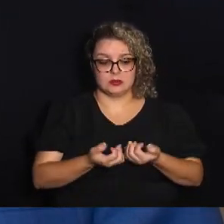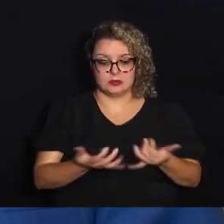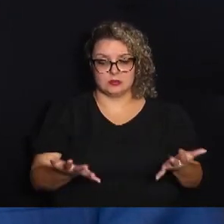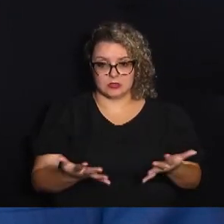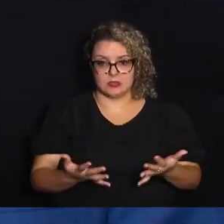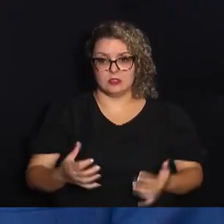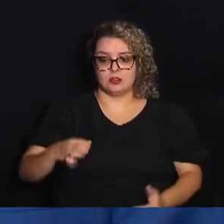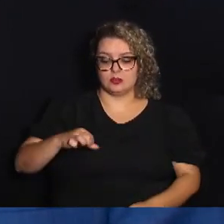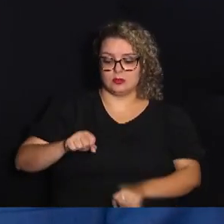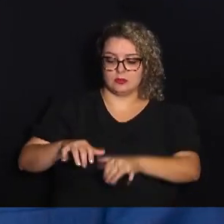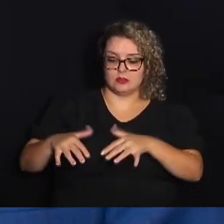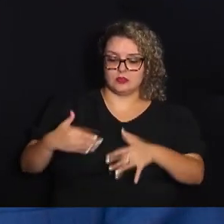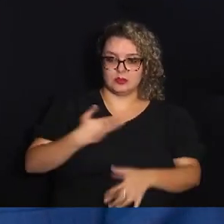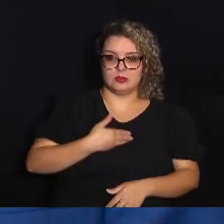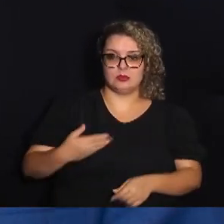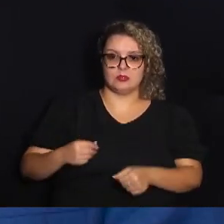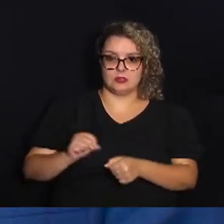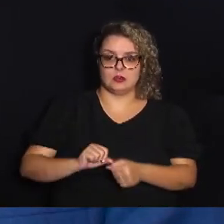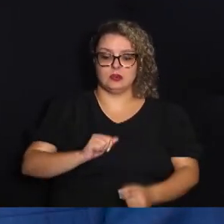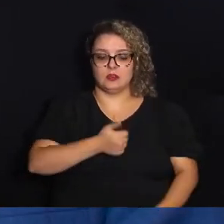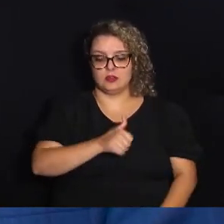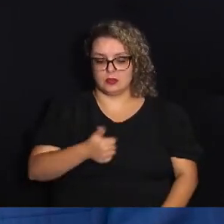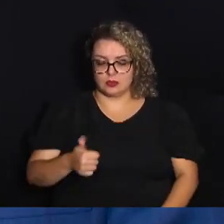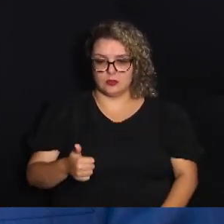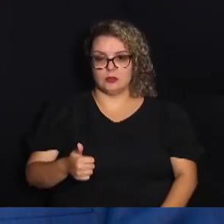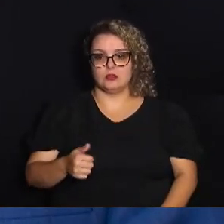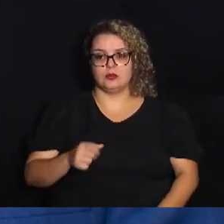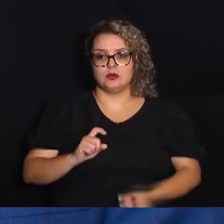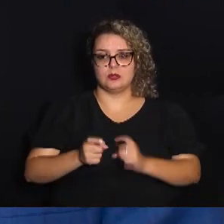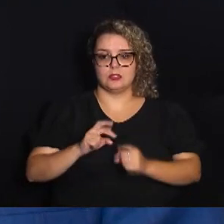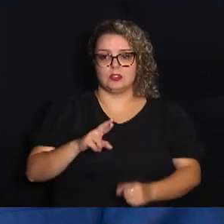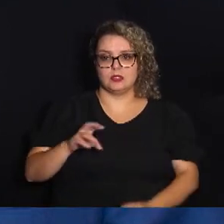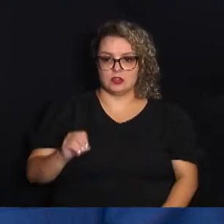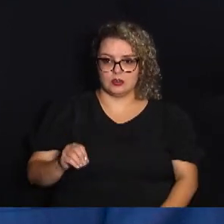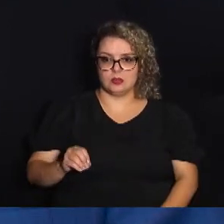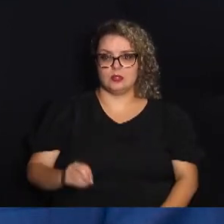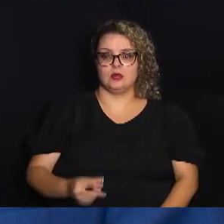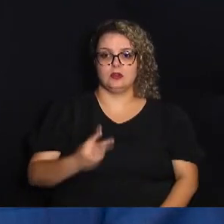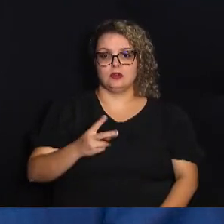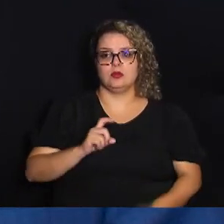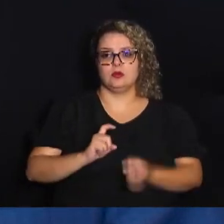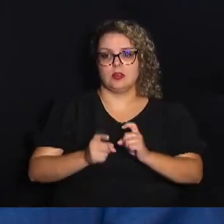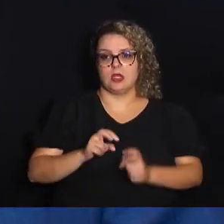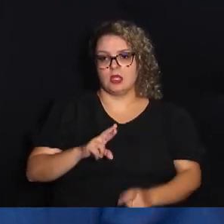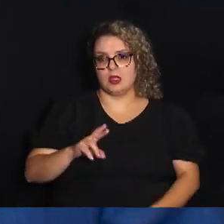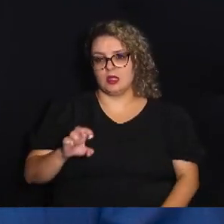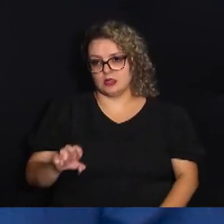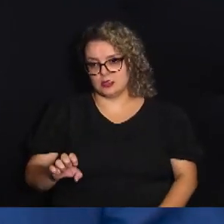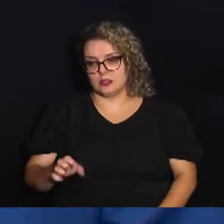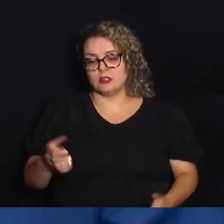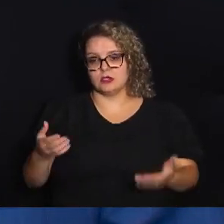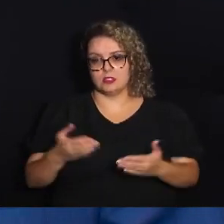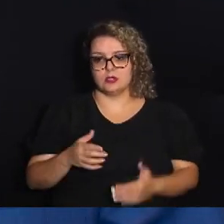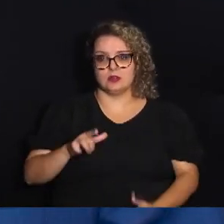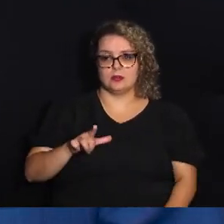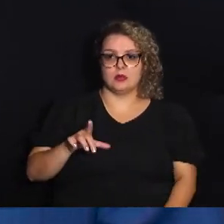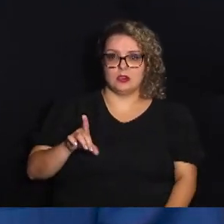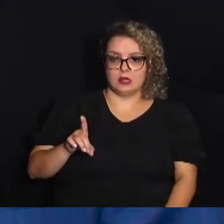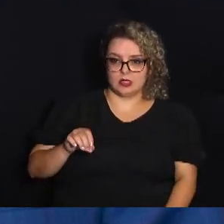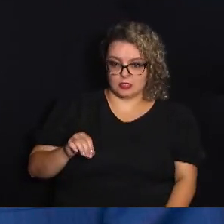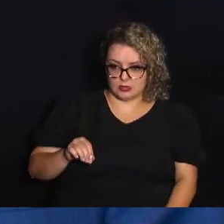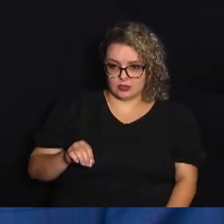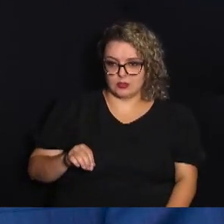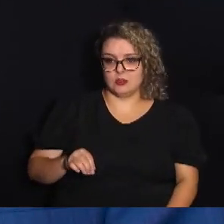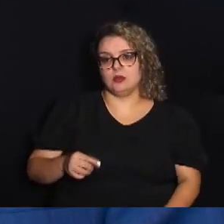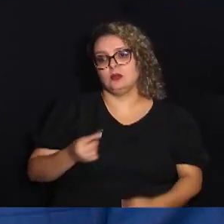do executivo nove audiências públicas realizad 11 reuniões ordinárias as duas reuniões extraordinária e